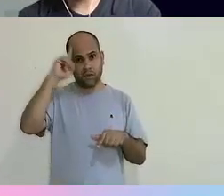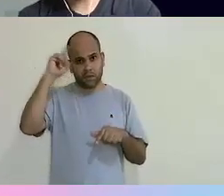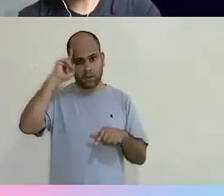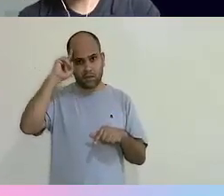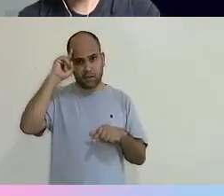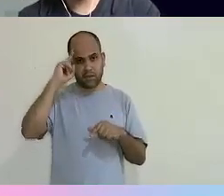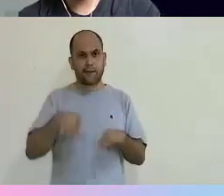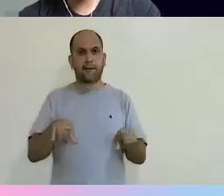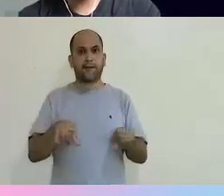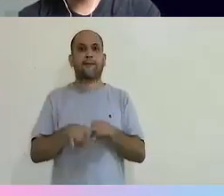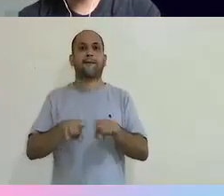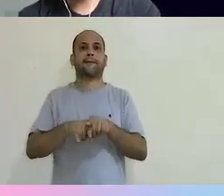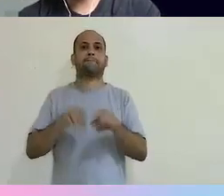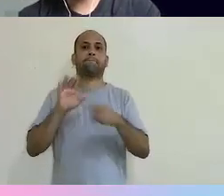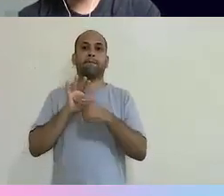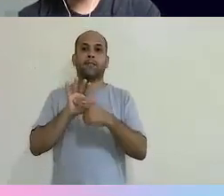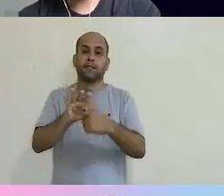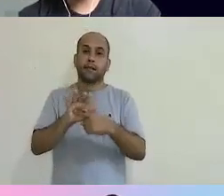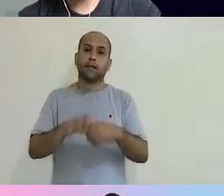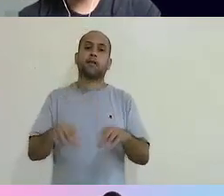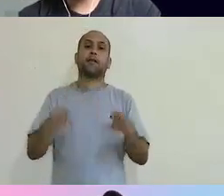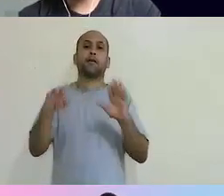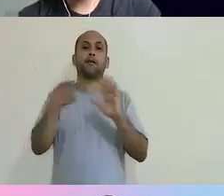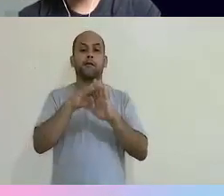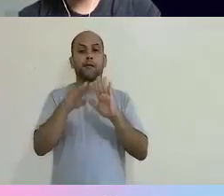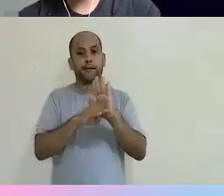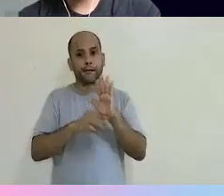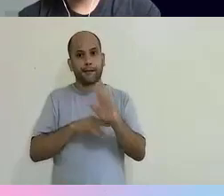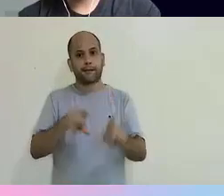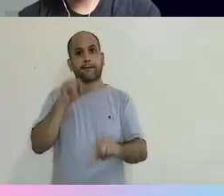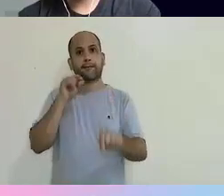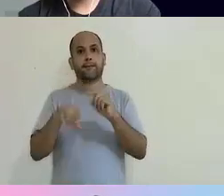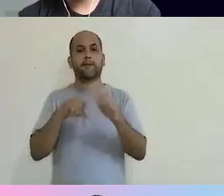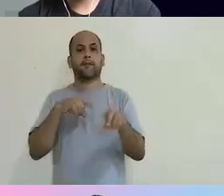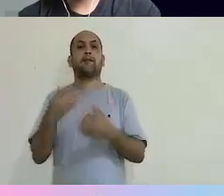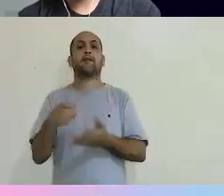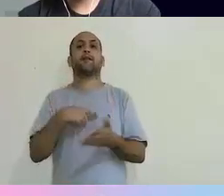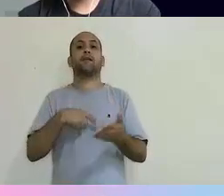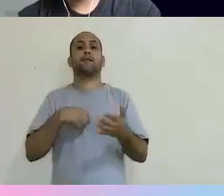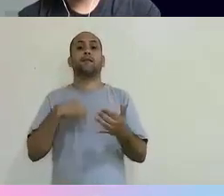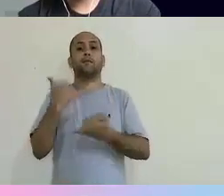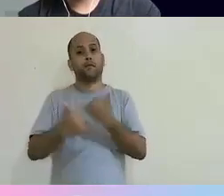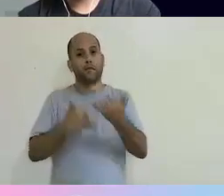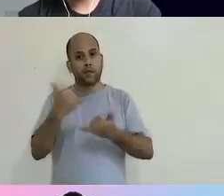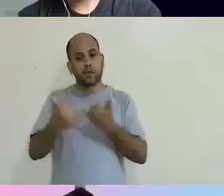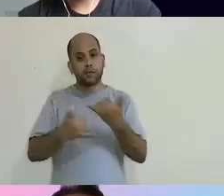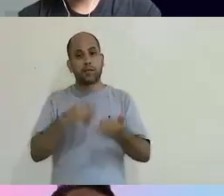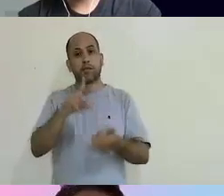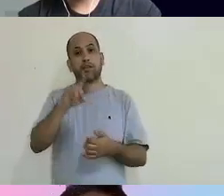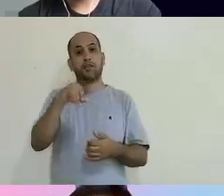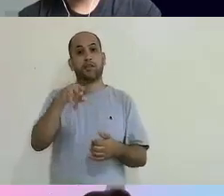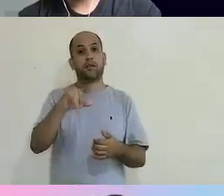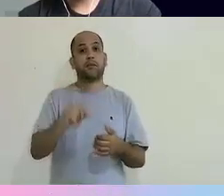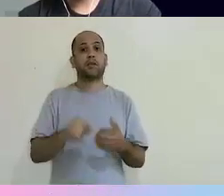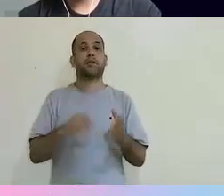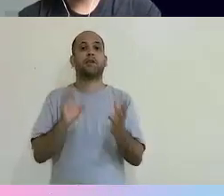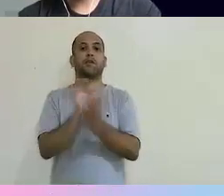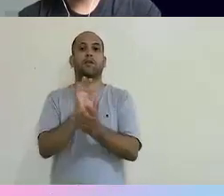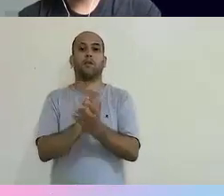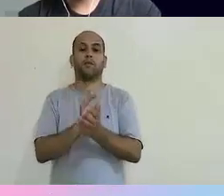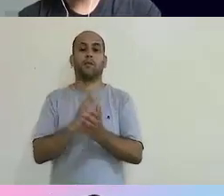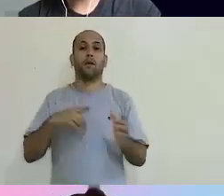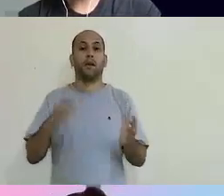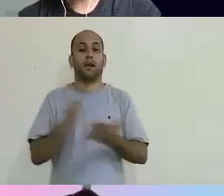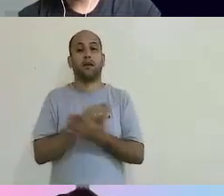né? E aí, trazendo um pouquinho de processo seletivo, a gente vem dinâmica de grupo, né? Muitas vezes a pessoa está tão afoita a falar, ou ela está